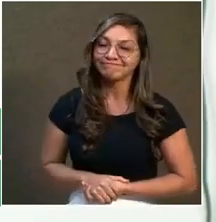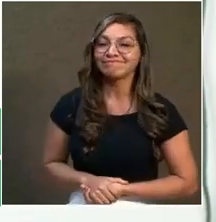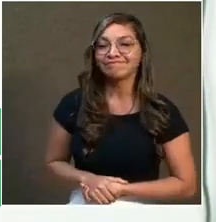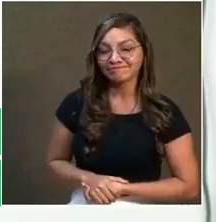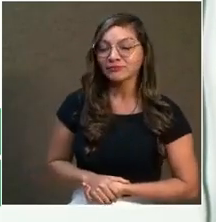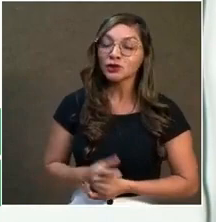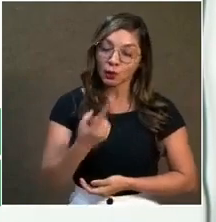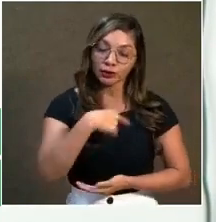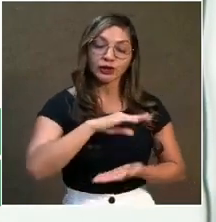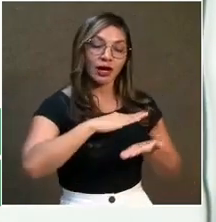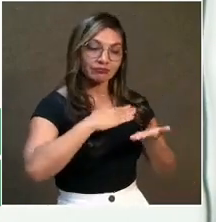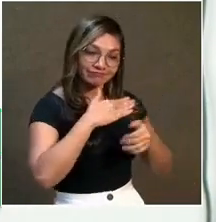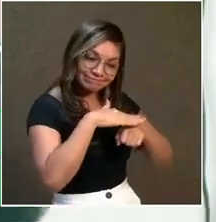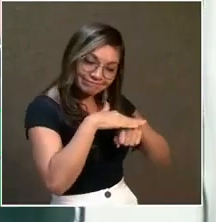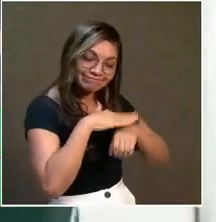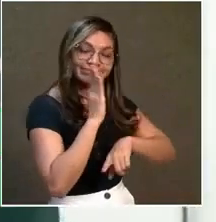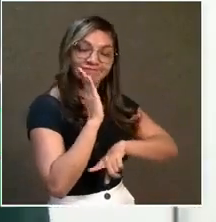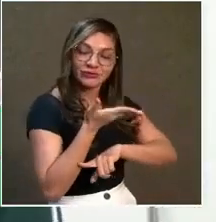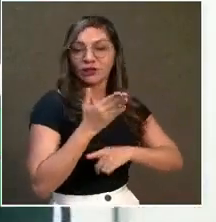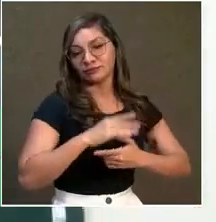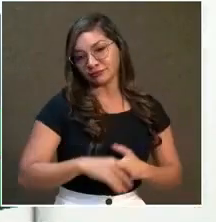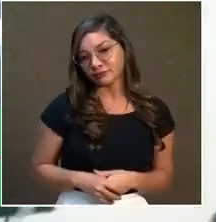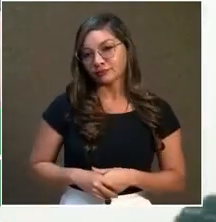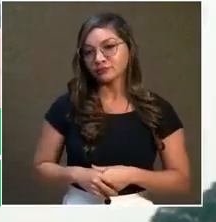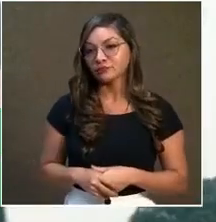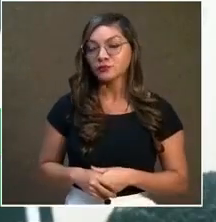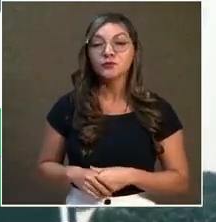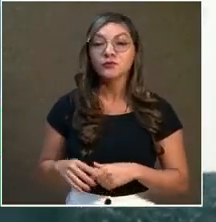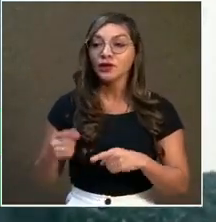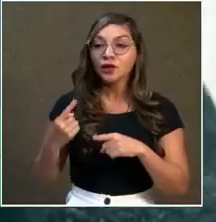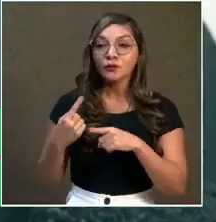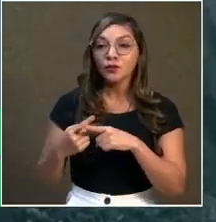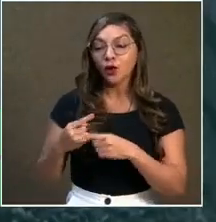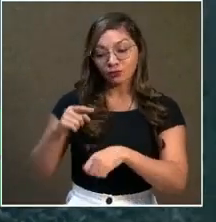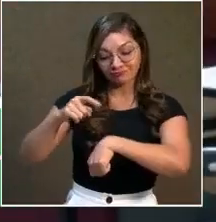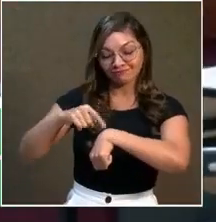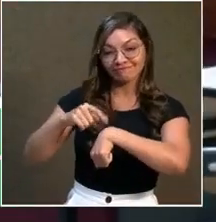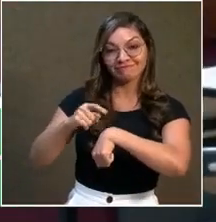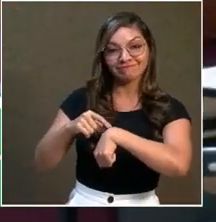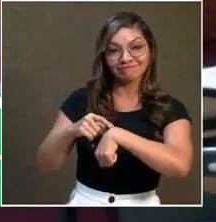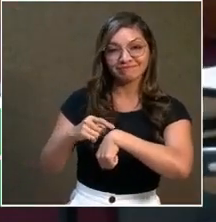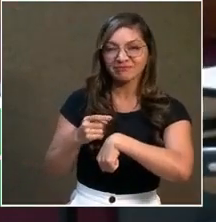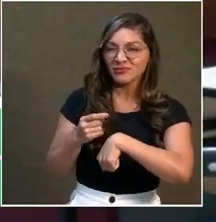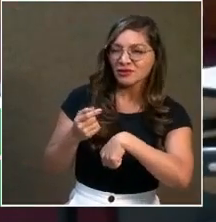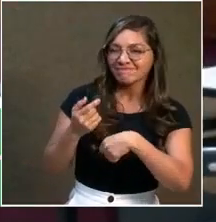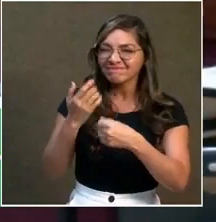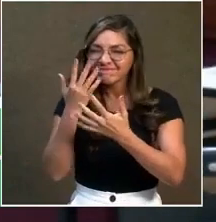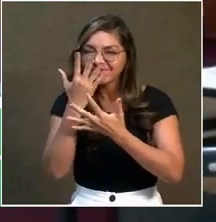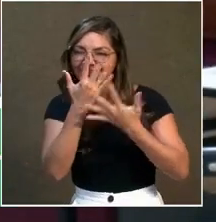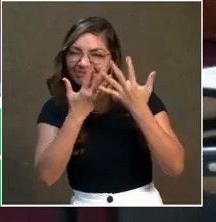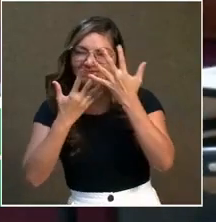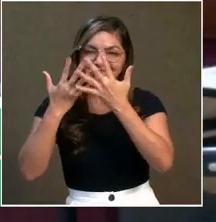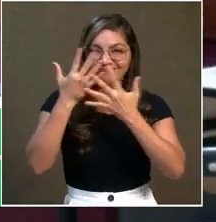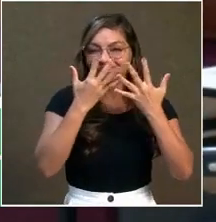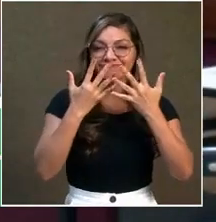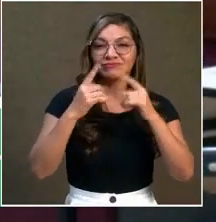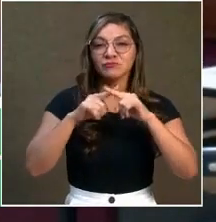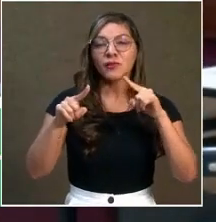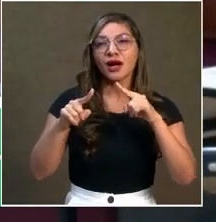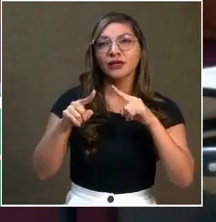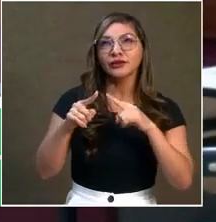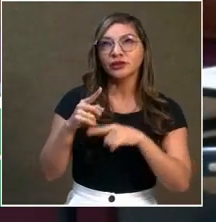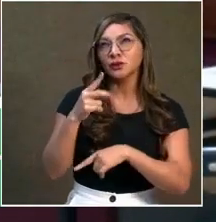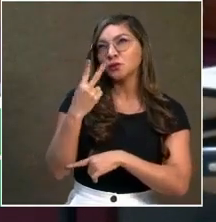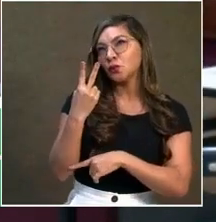conversamos. Por que estou expondo? Vejam o horário. Está meio apagado, mas foi 14